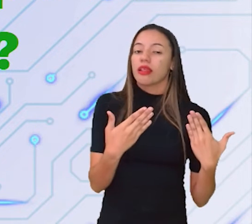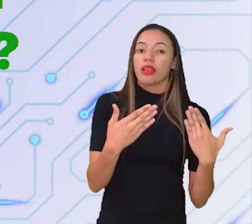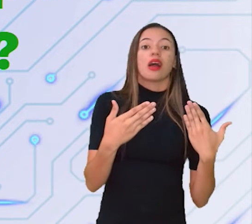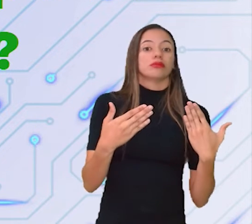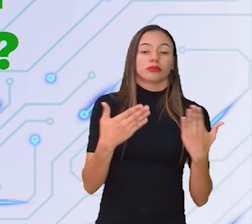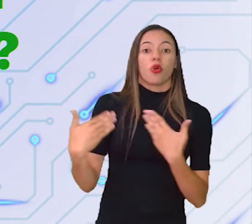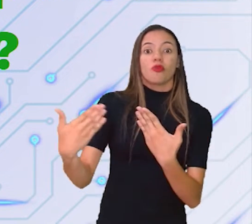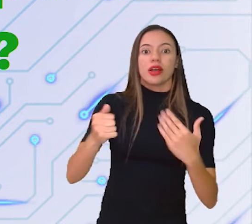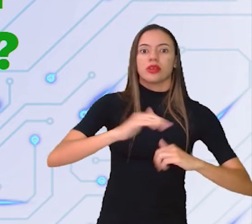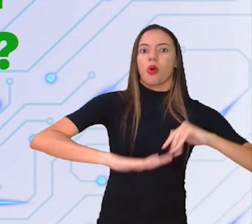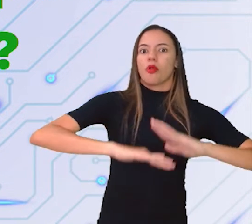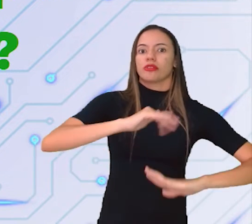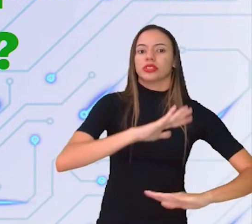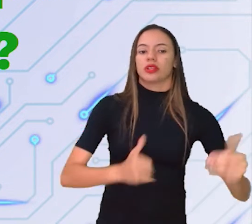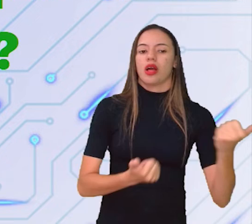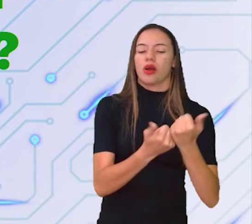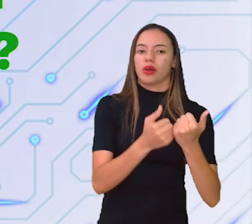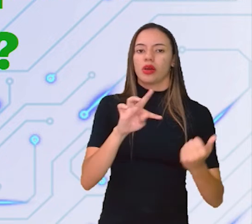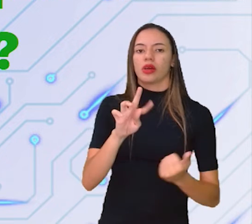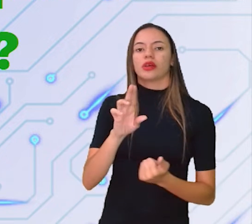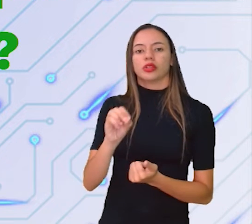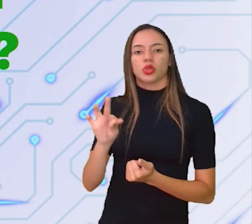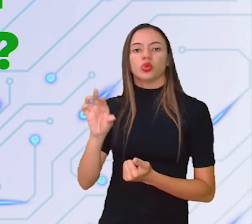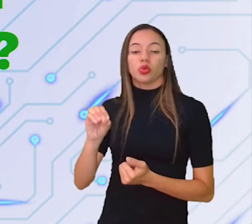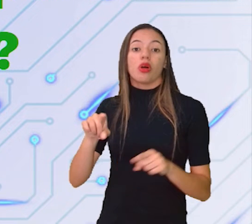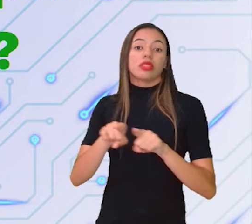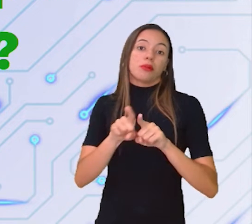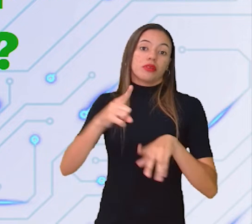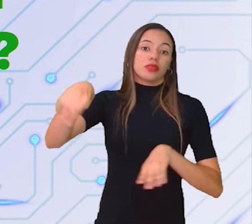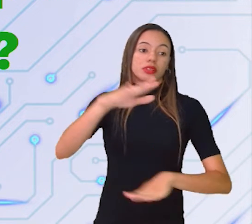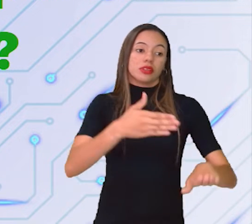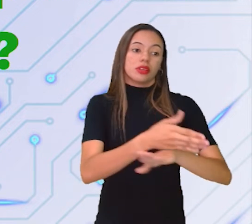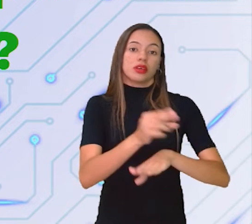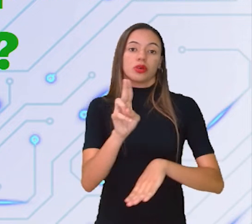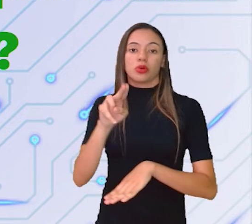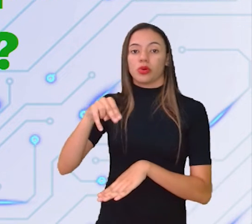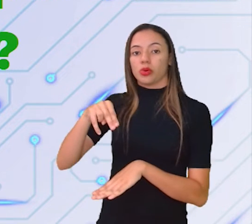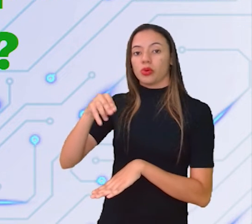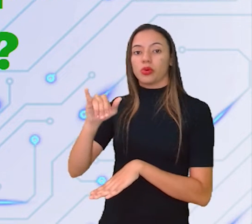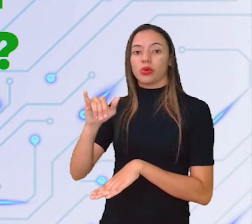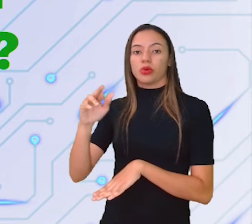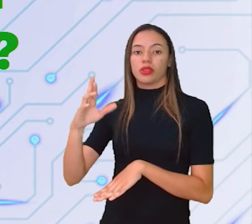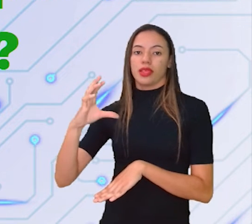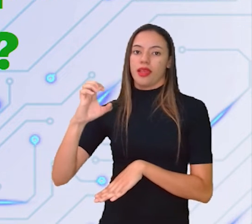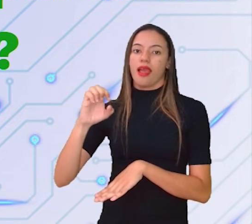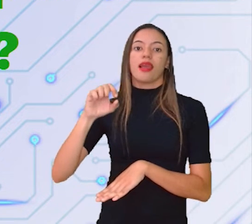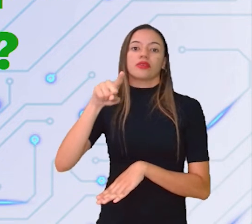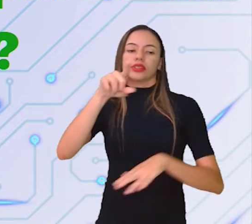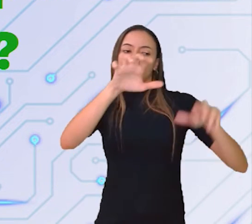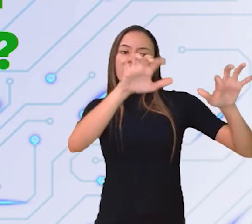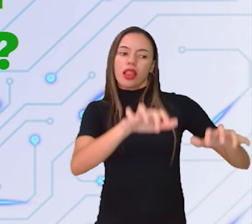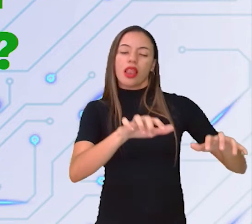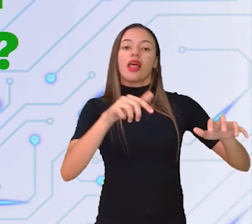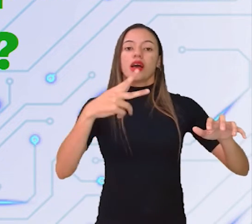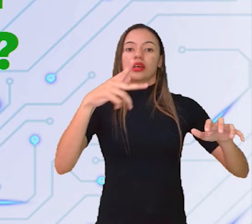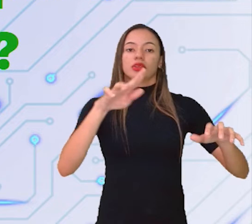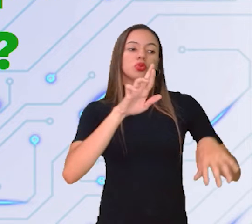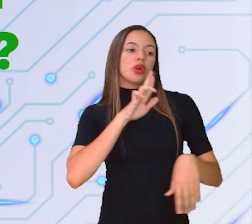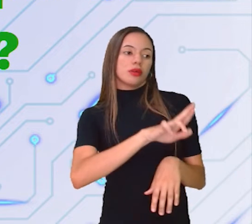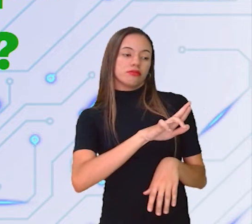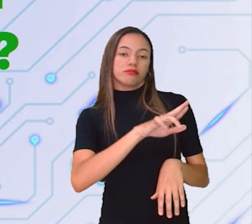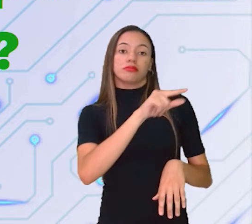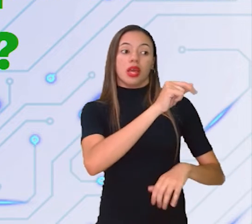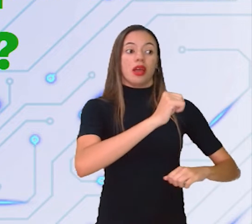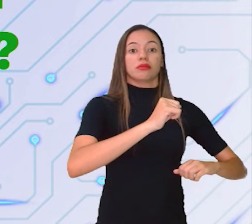tutor e depois vai lá na Unirec, né, Tiago? E vai digitar a tua resposta. Qual profissão vai deixar de existir e quais